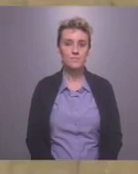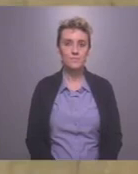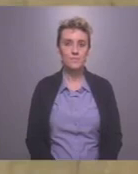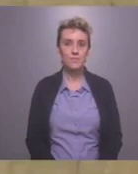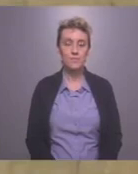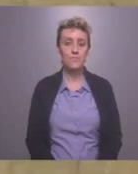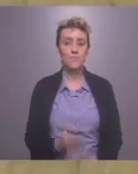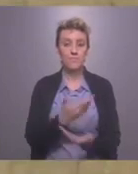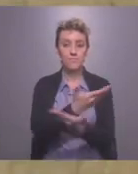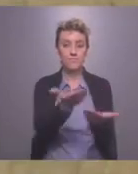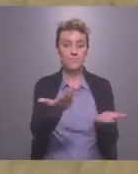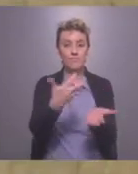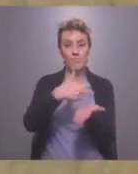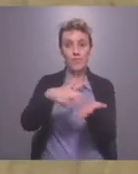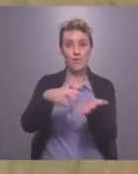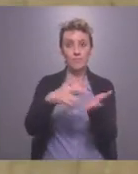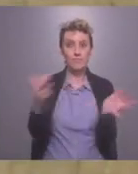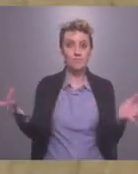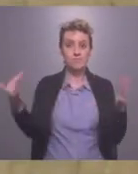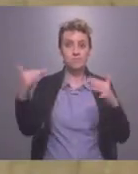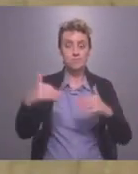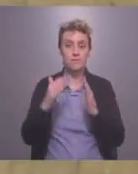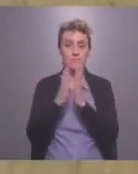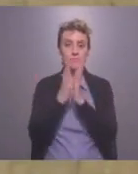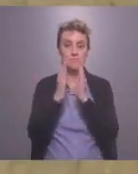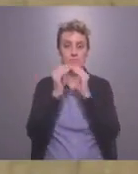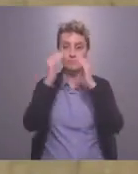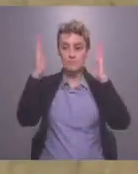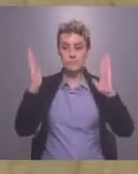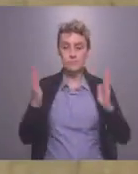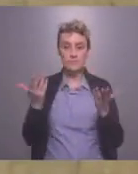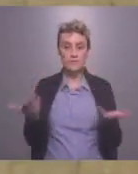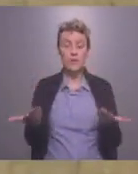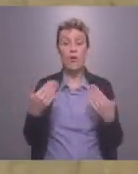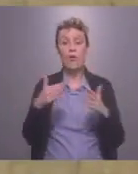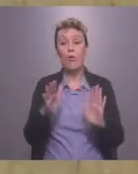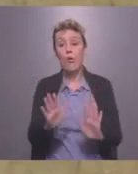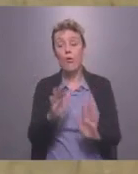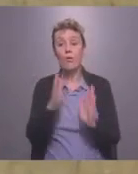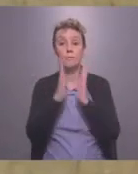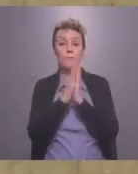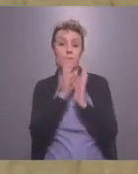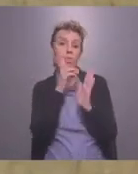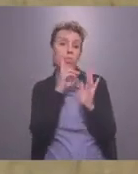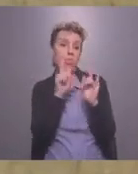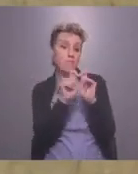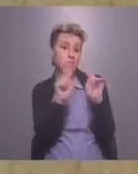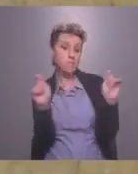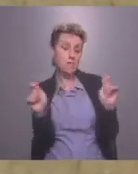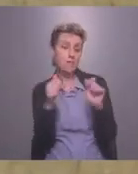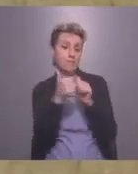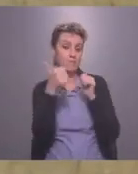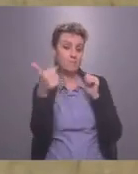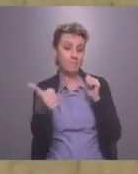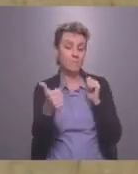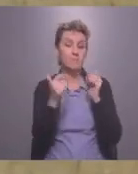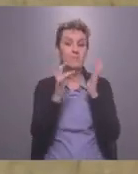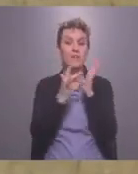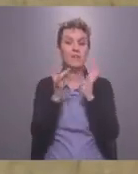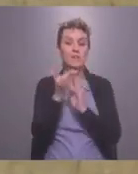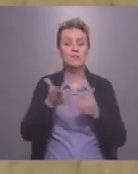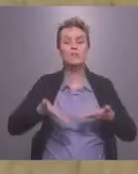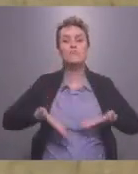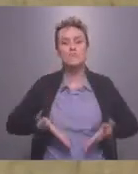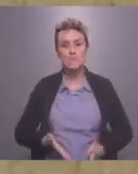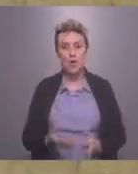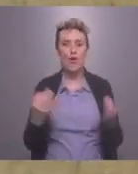nós. Caros peregrinos presentes nesta Basílica da Santíssima Trindade, ou que acompanhais a transmissão desta celebração, Cristo nasceu,